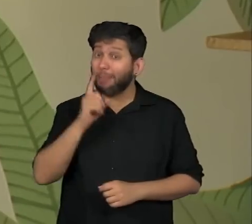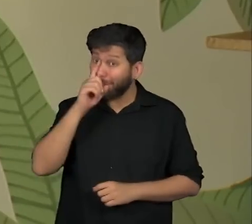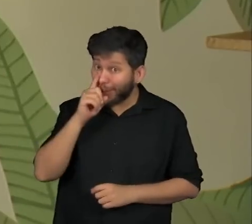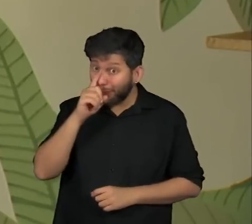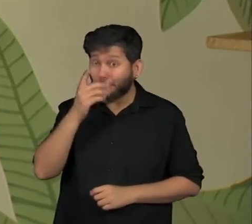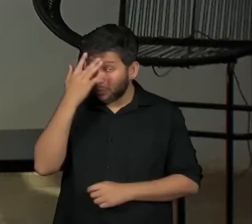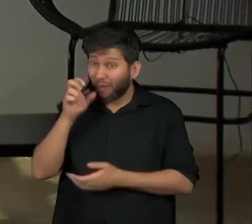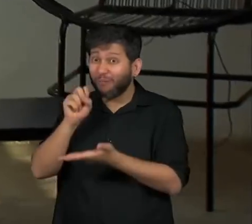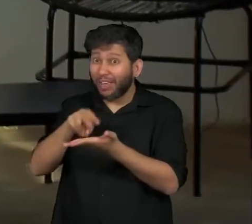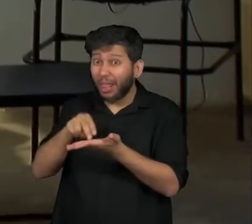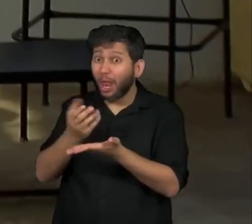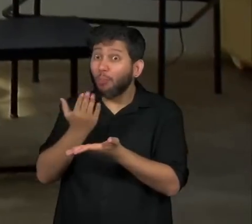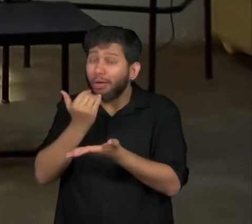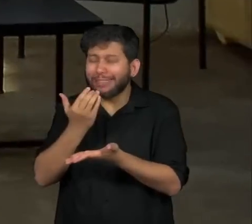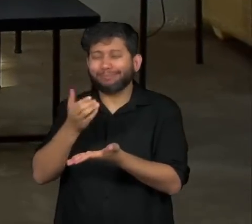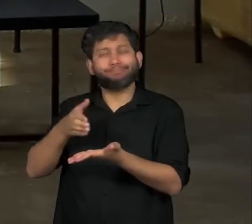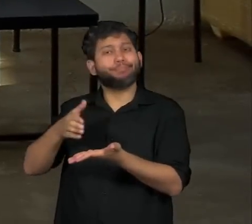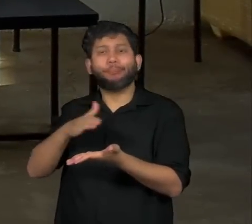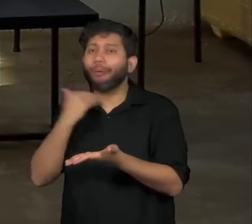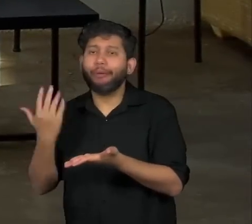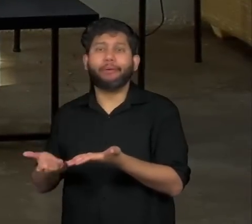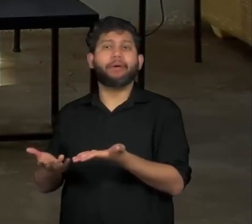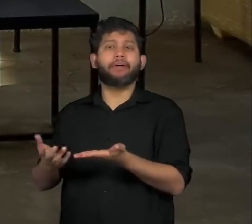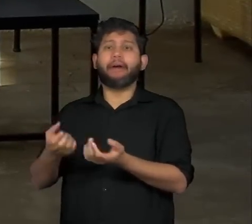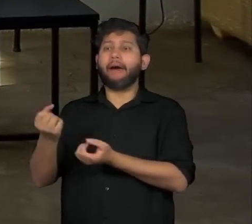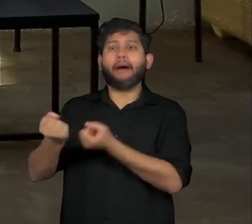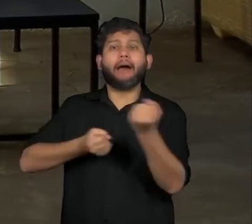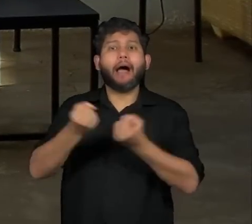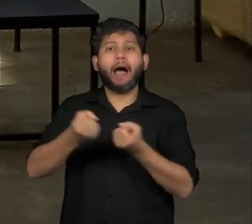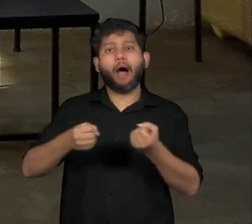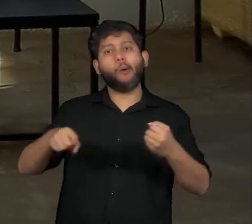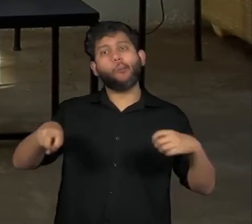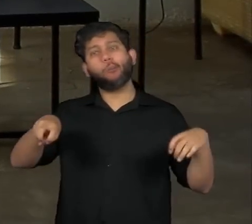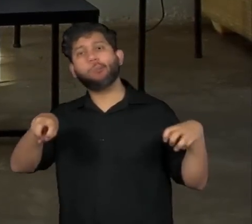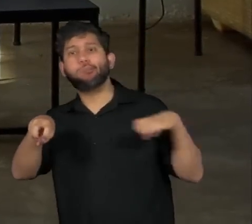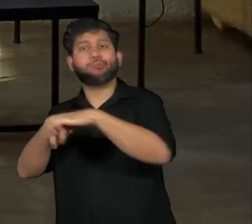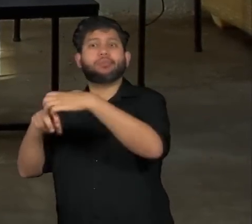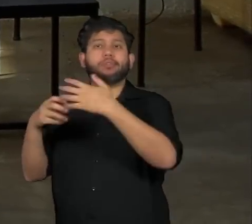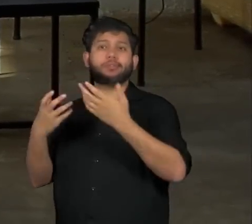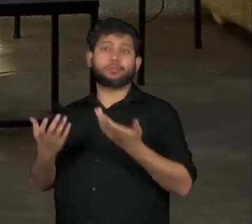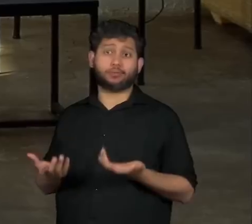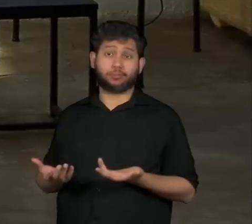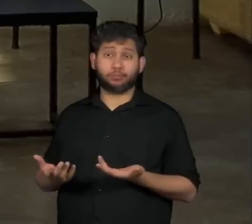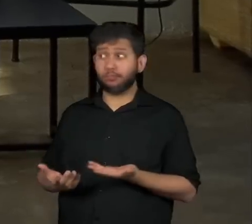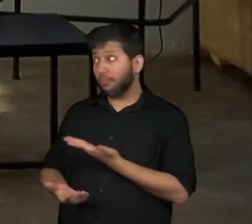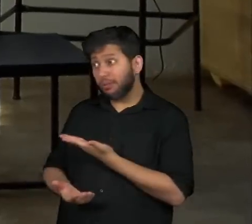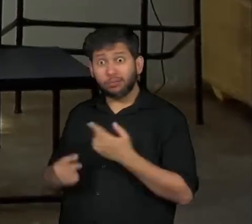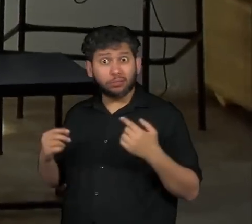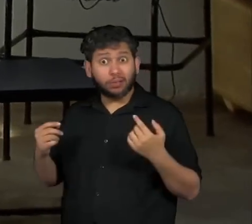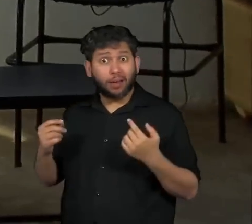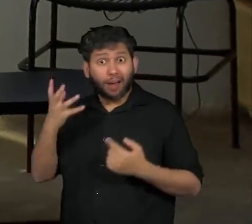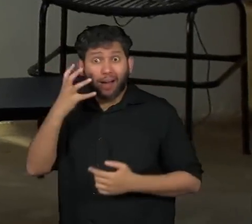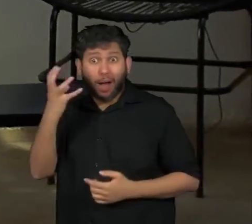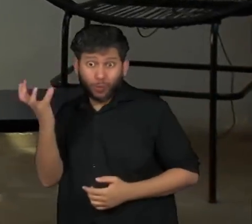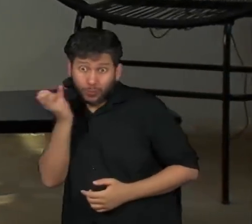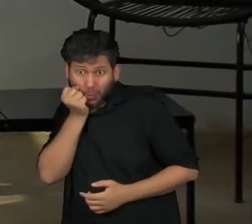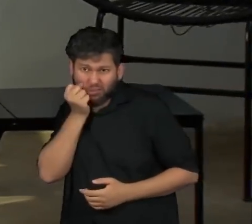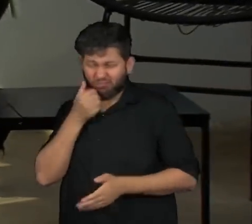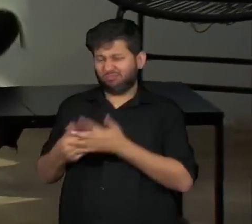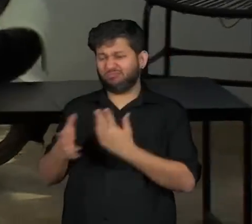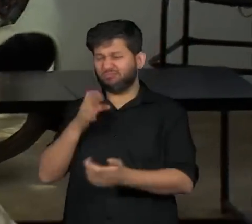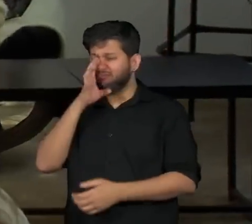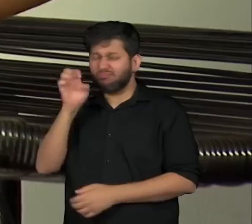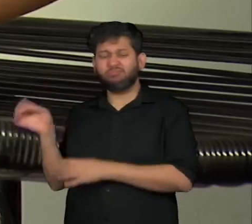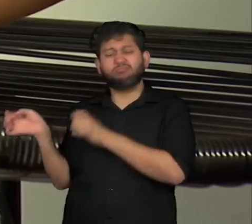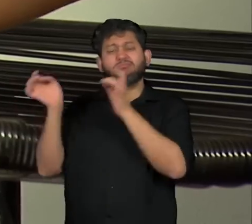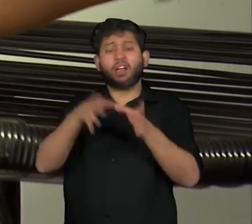envenenamento, enfim. O tutor deve pensar que ele está levando para sua casa um membro da família, que ele não é um bichinho que vai